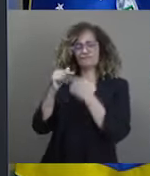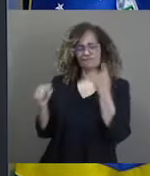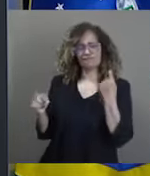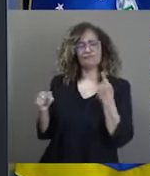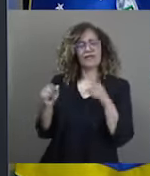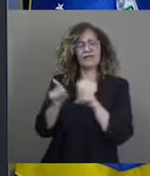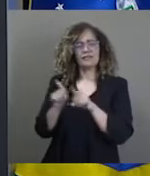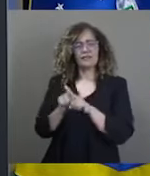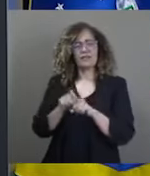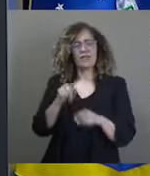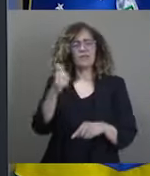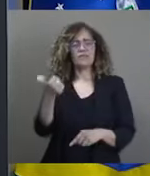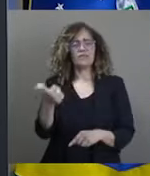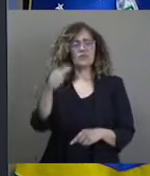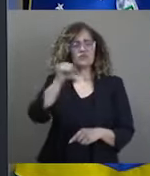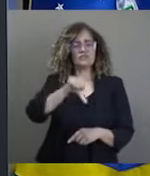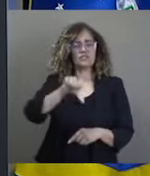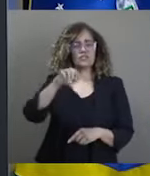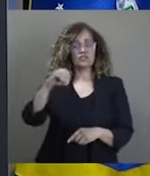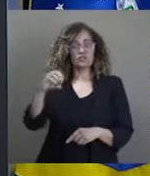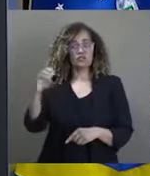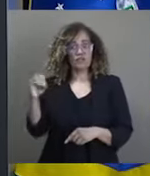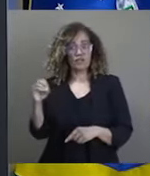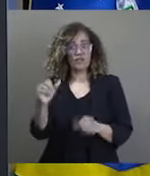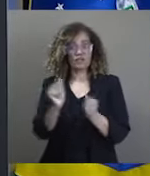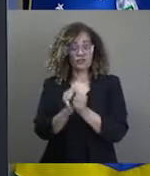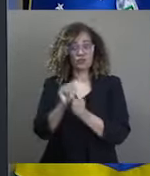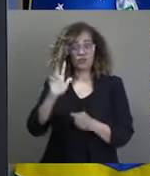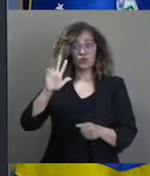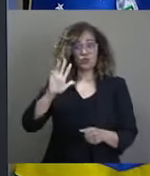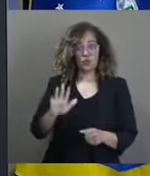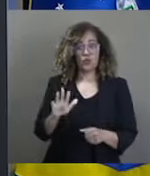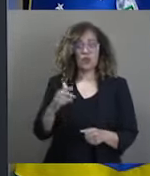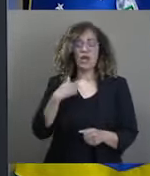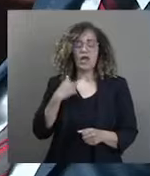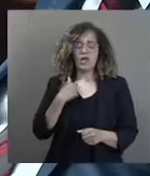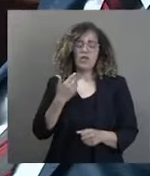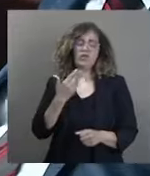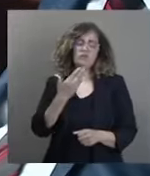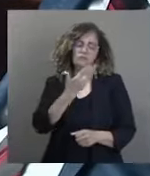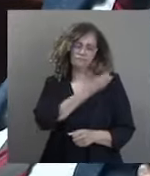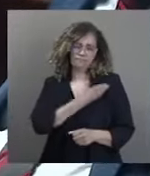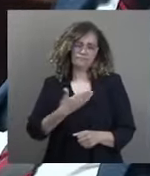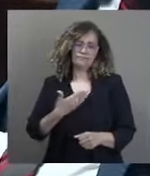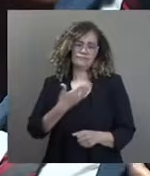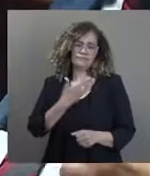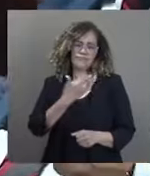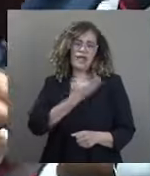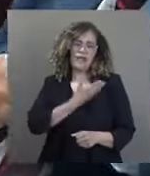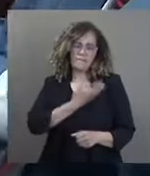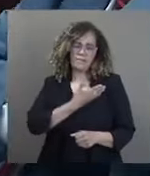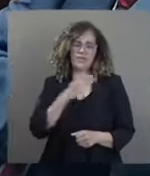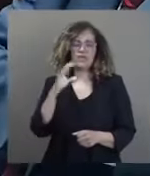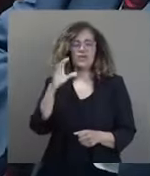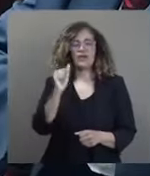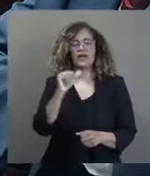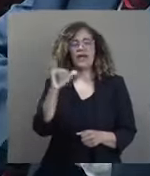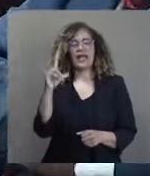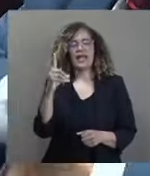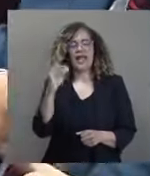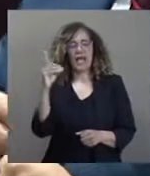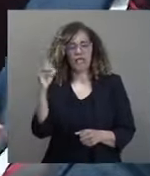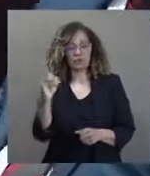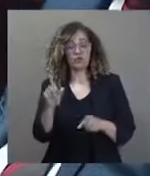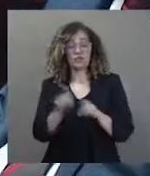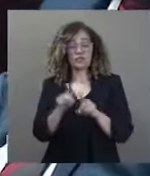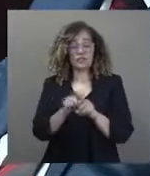desde 1990 Caiado e Lula eu que sou Amigo pessoal de Caiado há 35 anos E por coincidência de Lula também